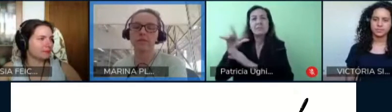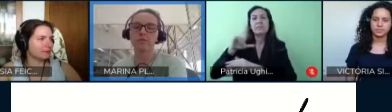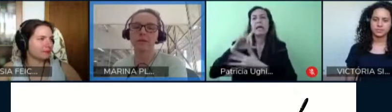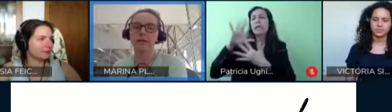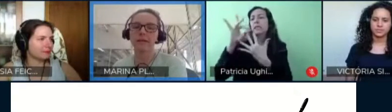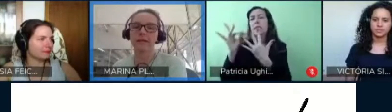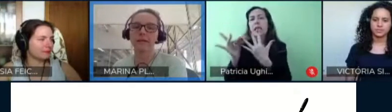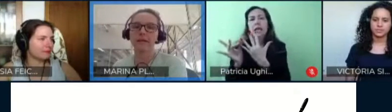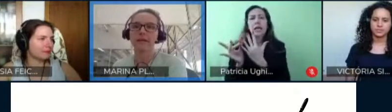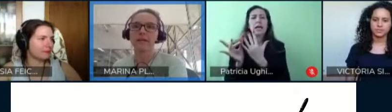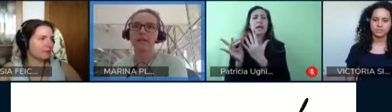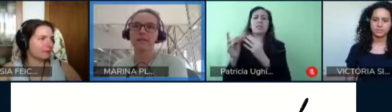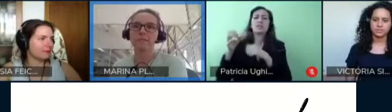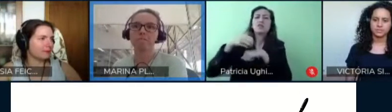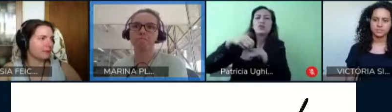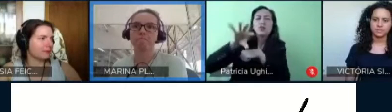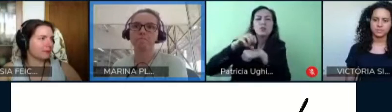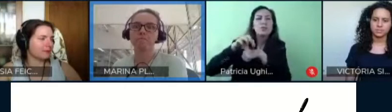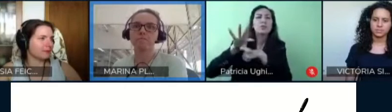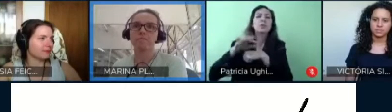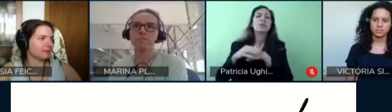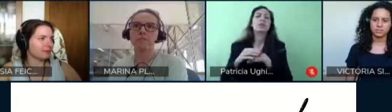alguns elementos para